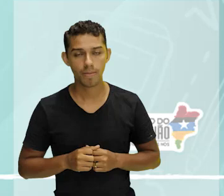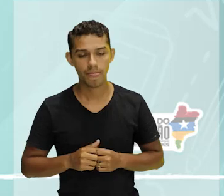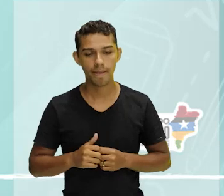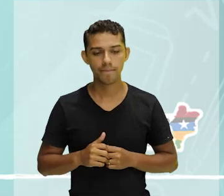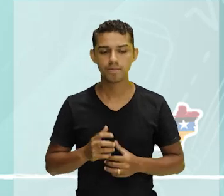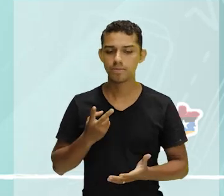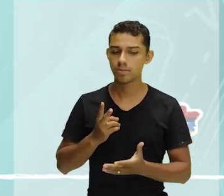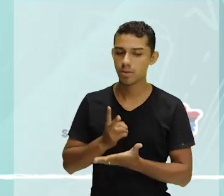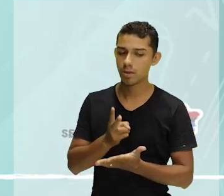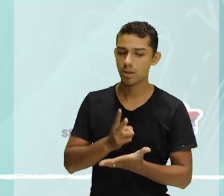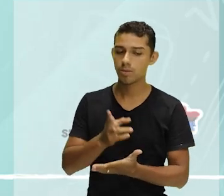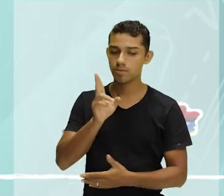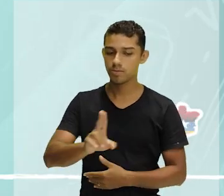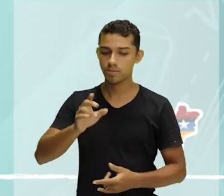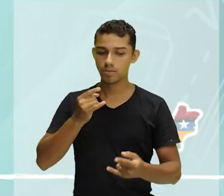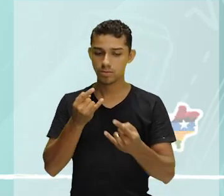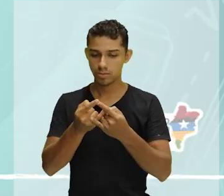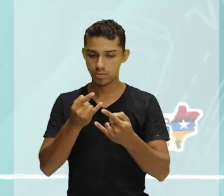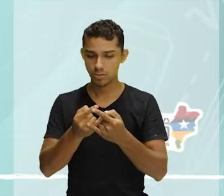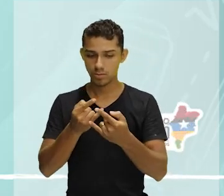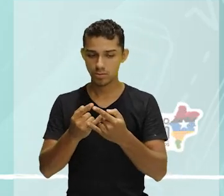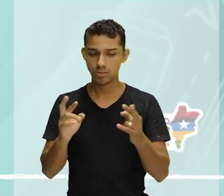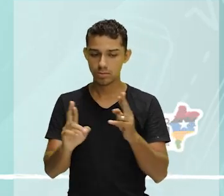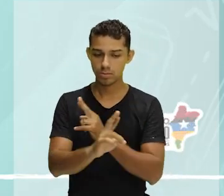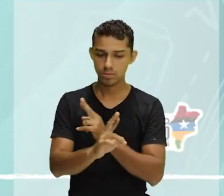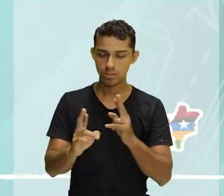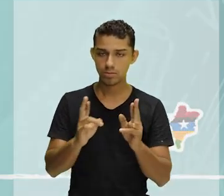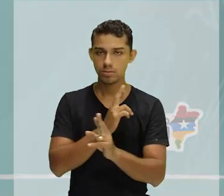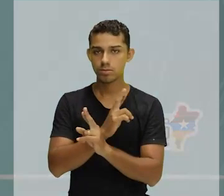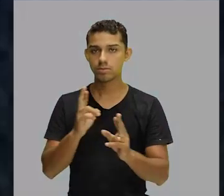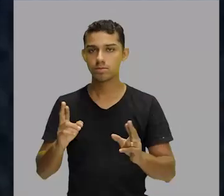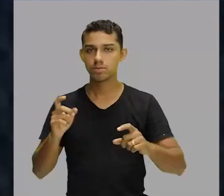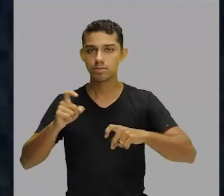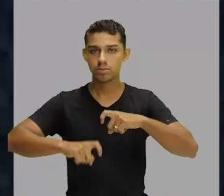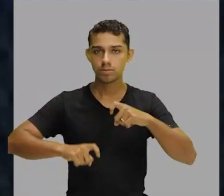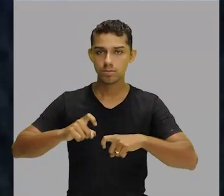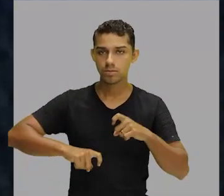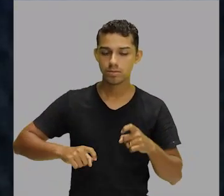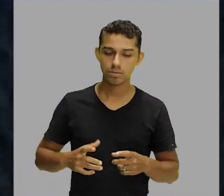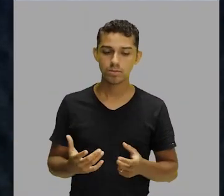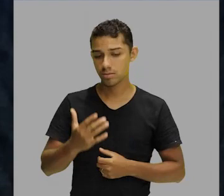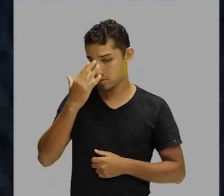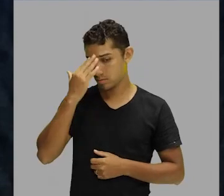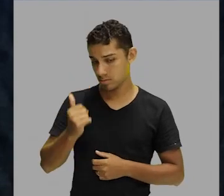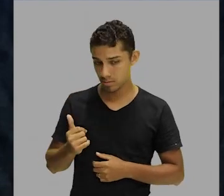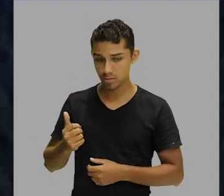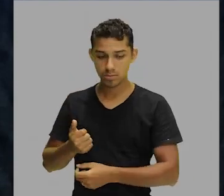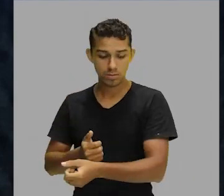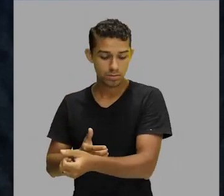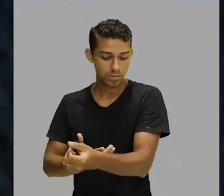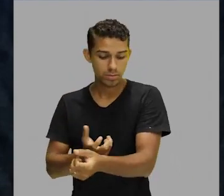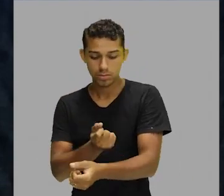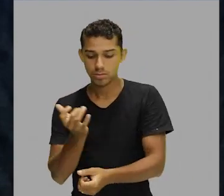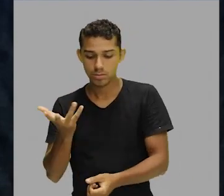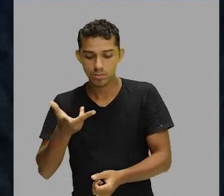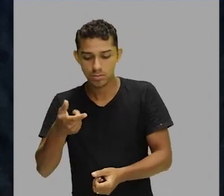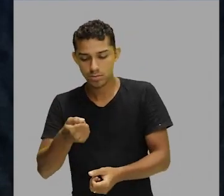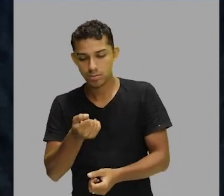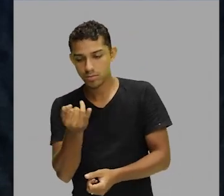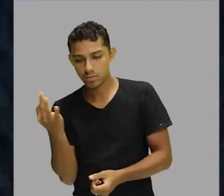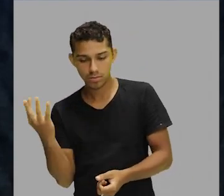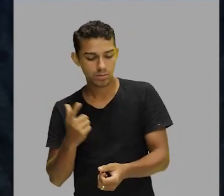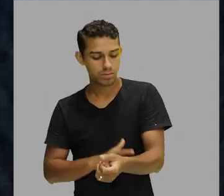sempre preservativo nas relações sexuais, certificar-se da procedência da qualidade do sangue, esterilizar